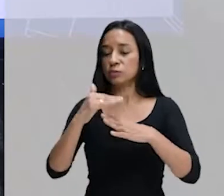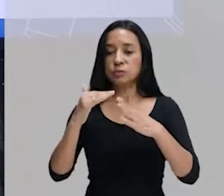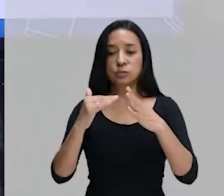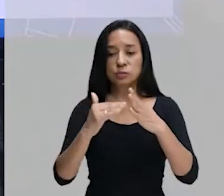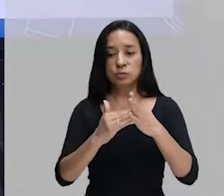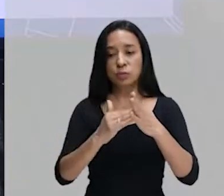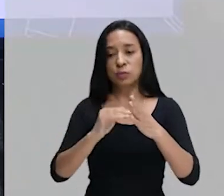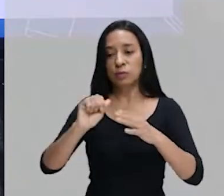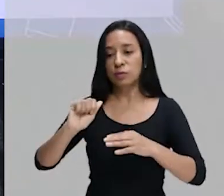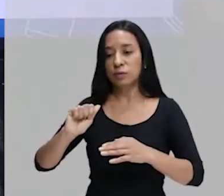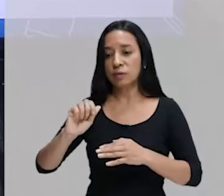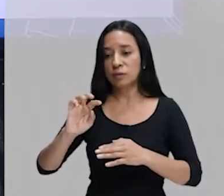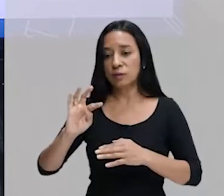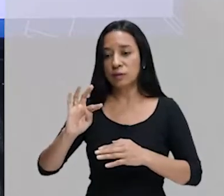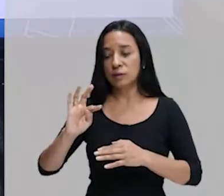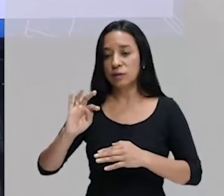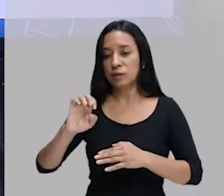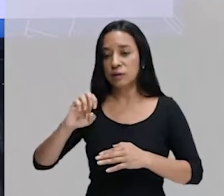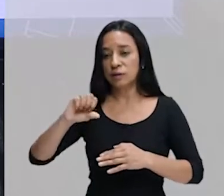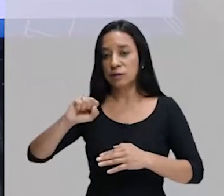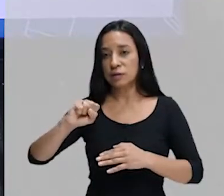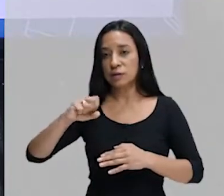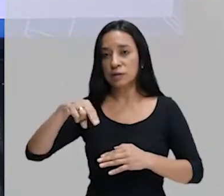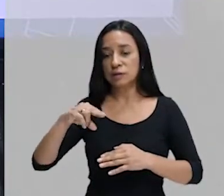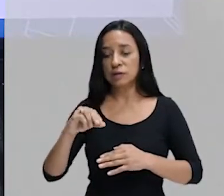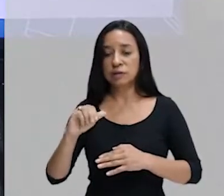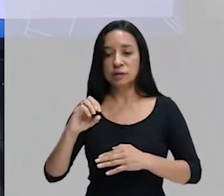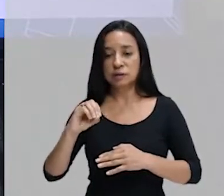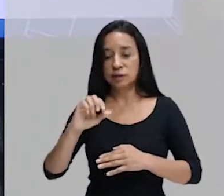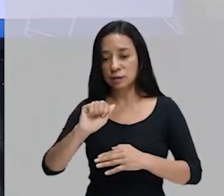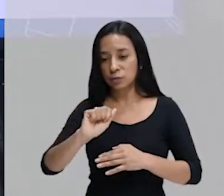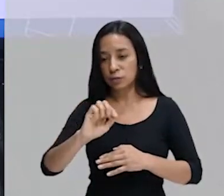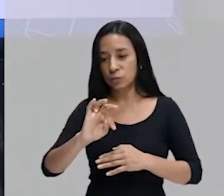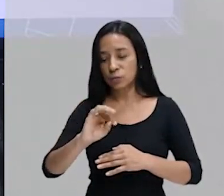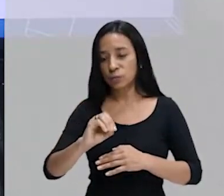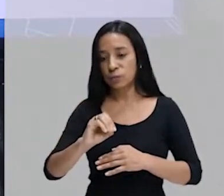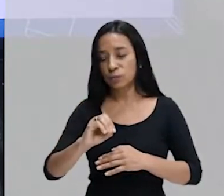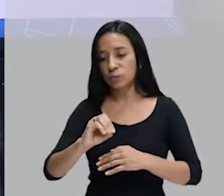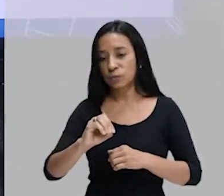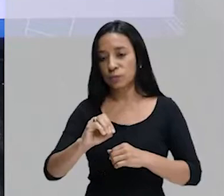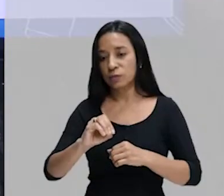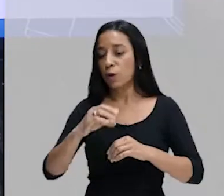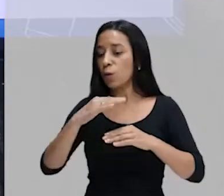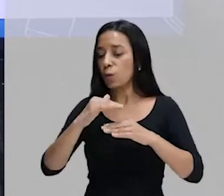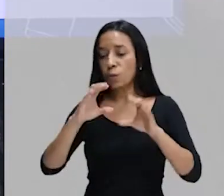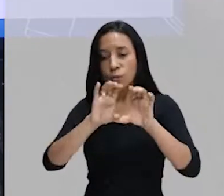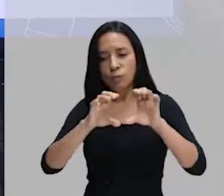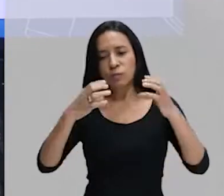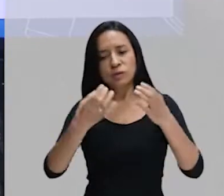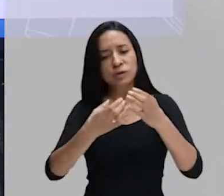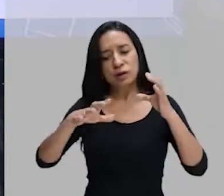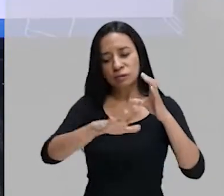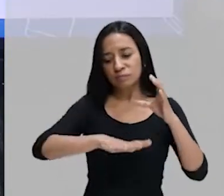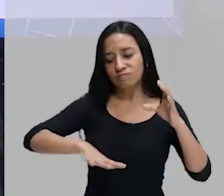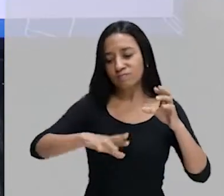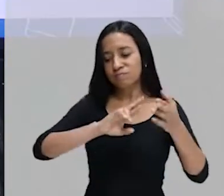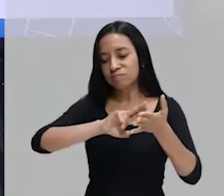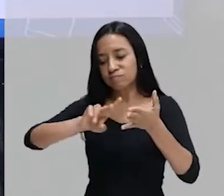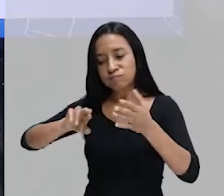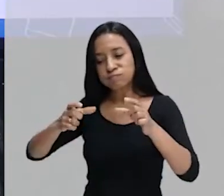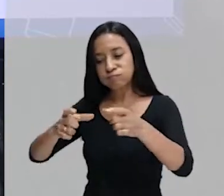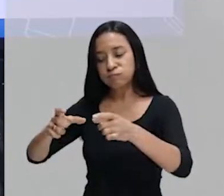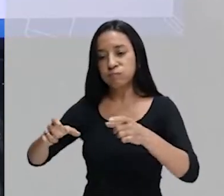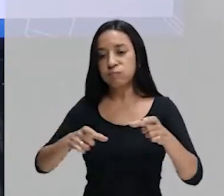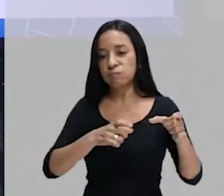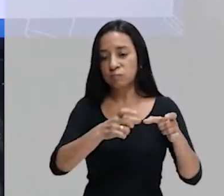esse artesanato, são comunidades indígenas da zona de Morlán, Colimbuela, La Calera, Morochos